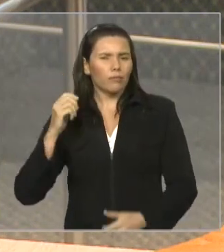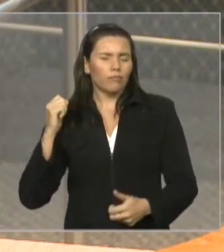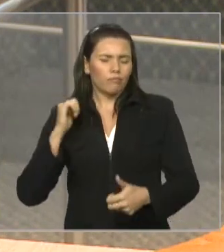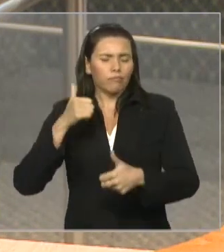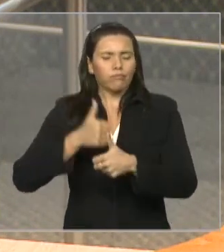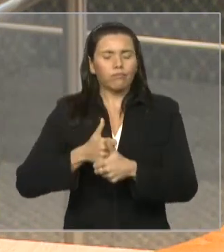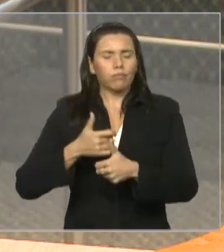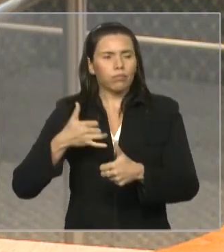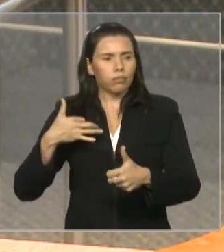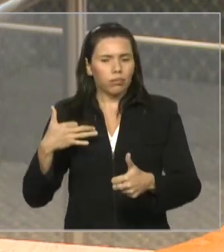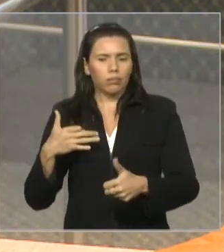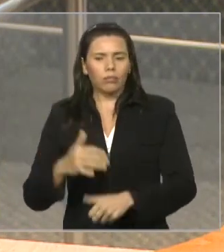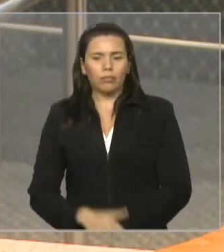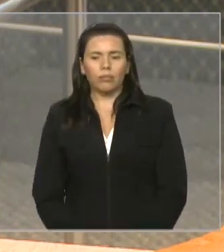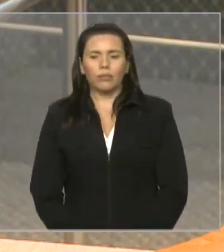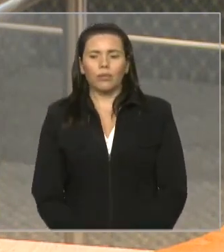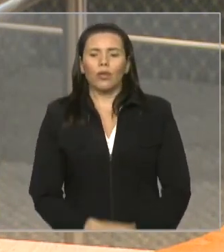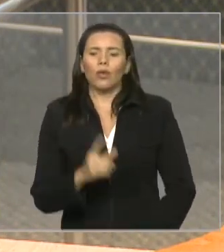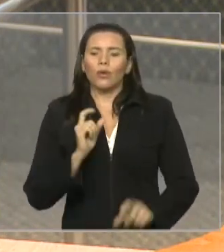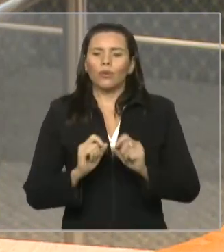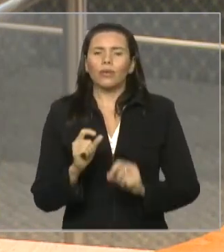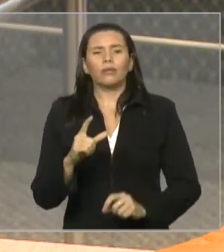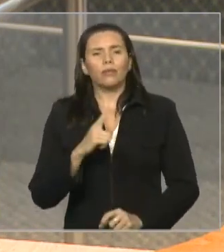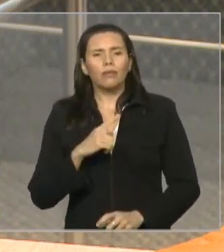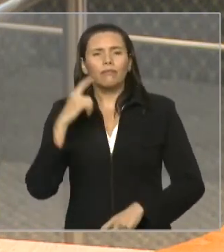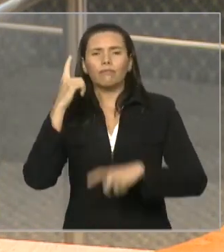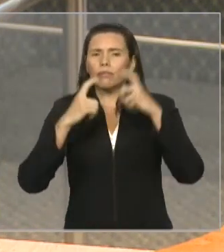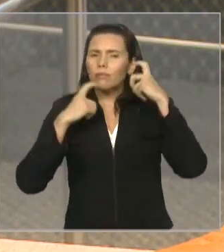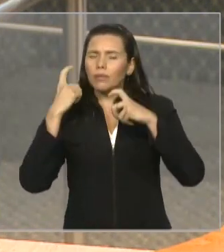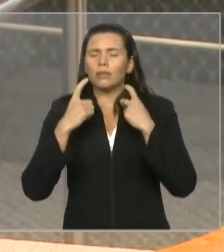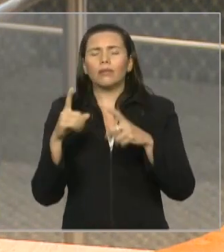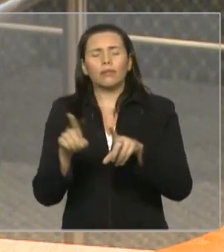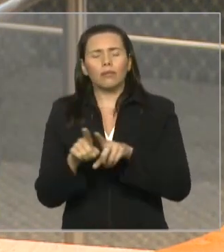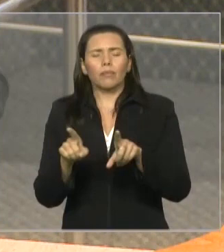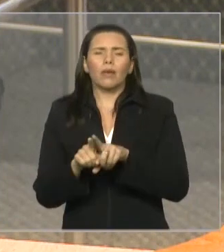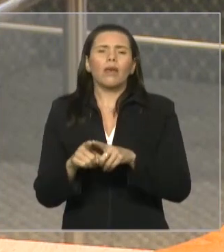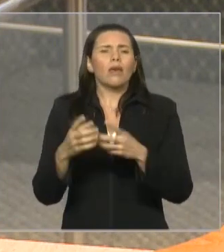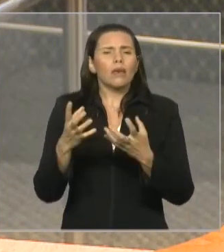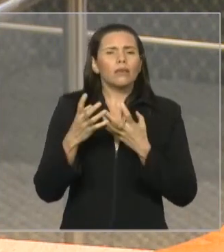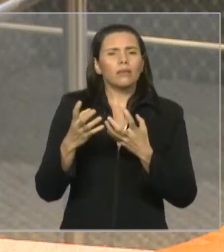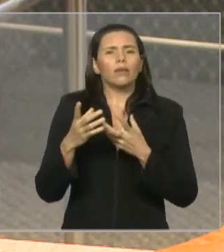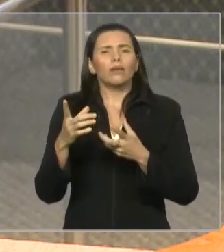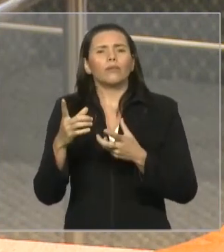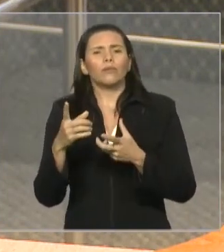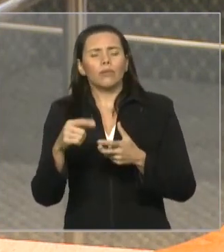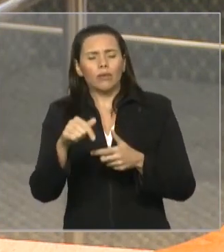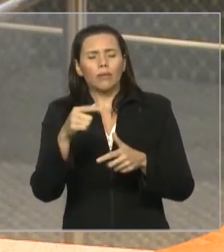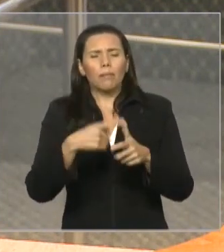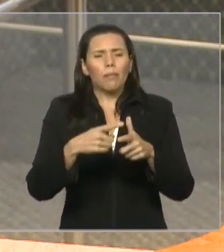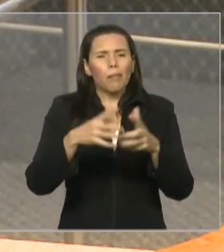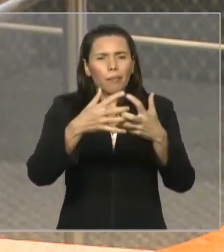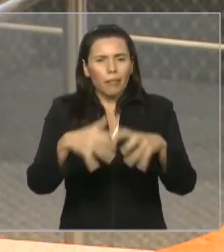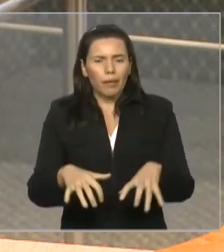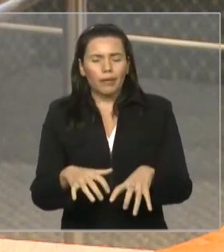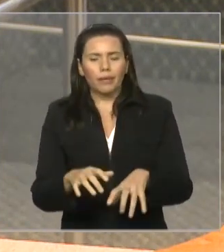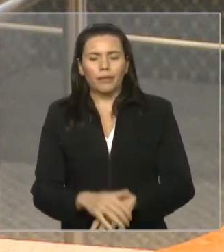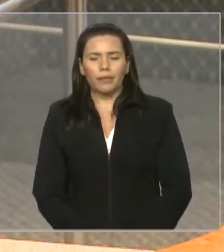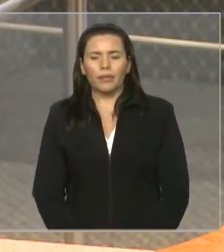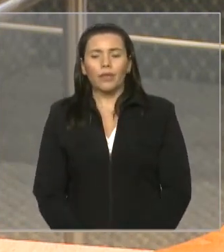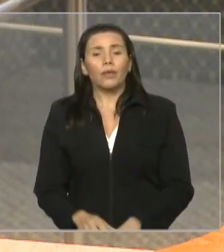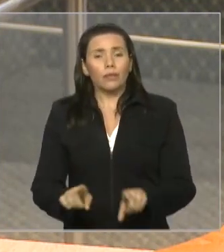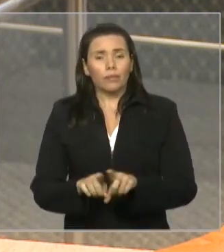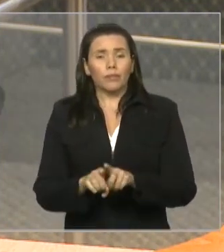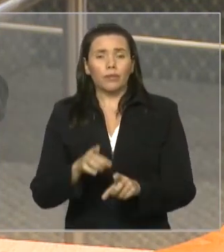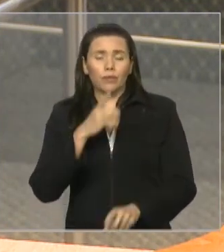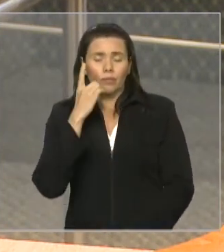medidas a ser tomadas para esse assunto. Então, já houve essas preocupações. Então, como o próprio também o deputado Roberto Costa mencionou,